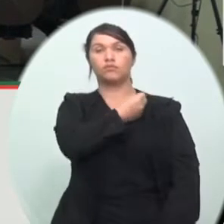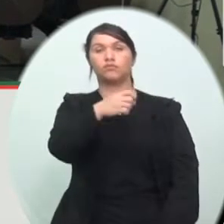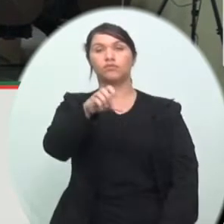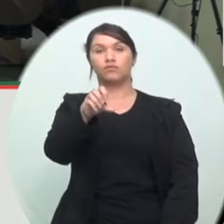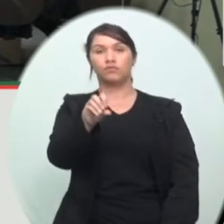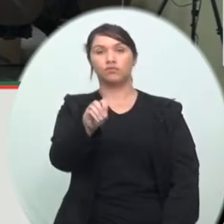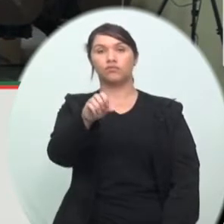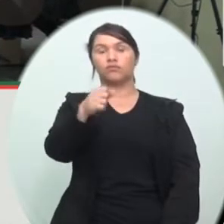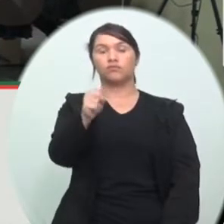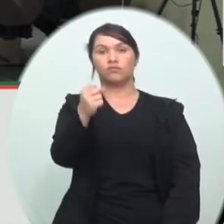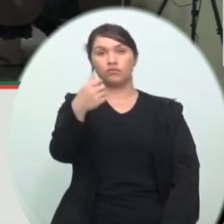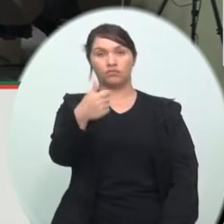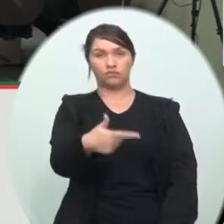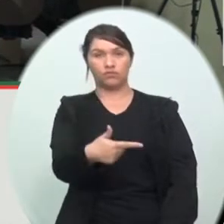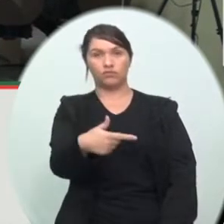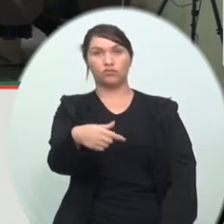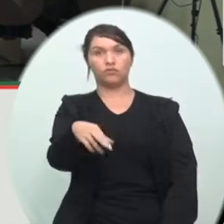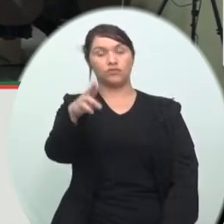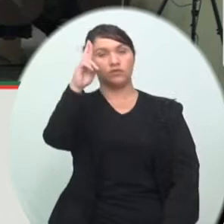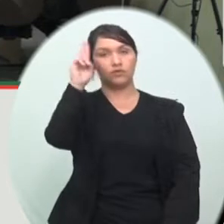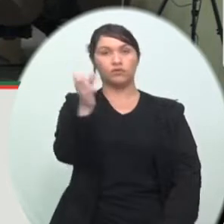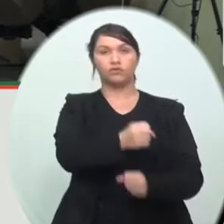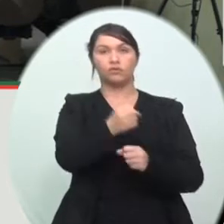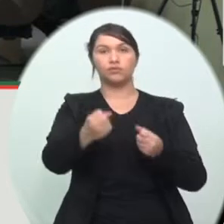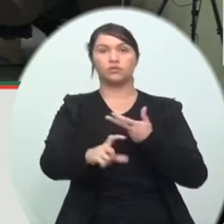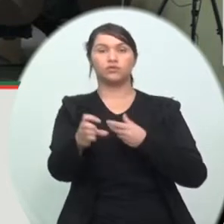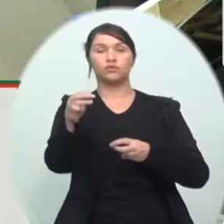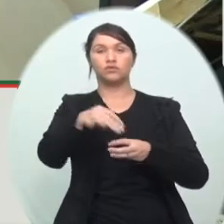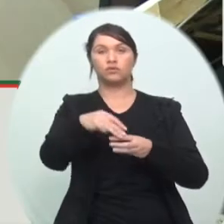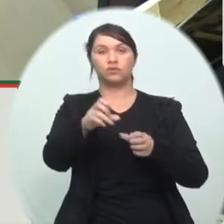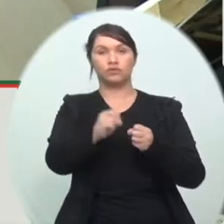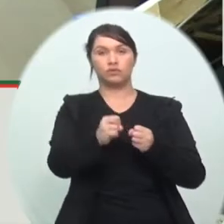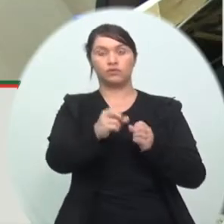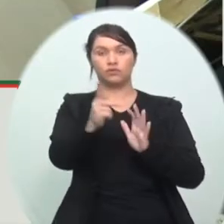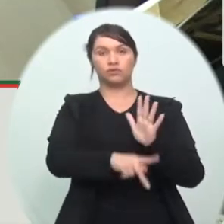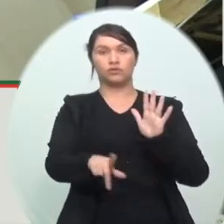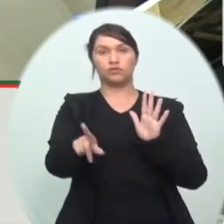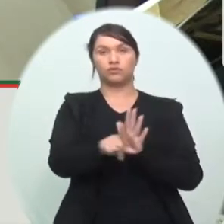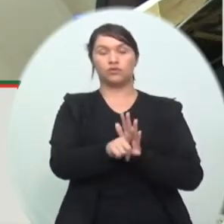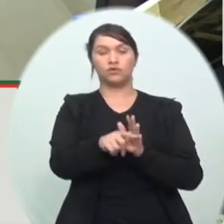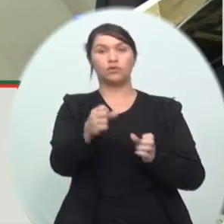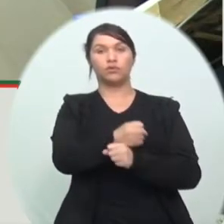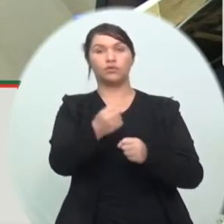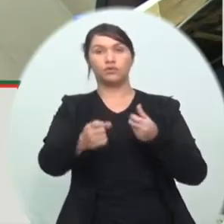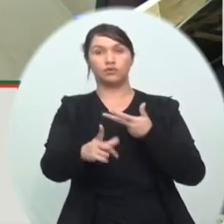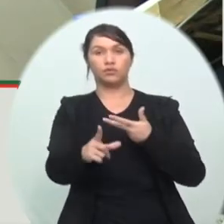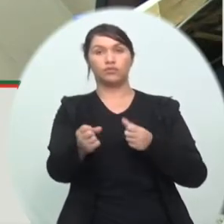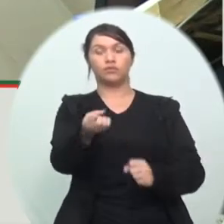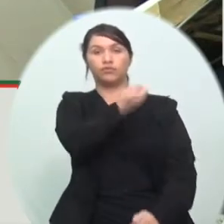PE 082/18, de autoria do chefe do Poder Executivo Municipal. Projeto de lei do Legislativo